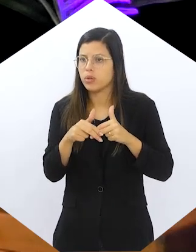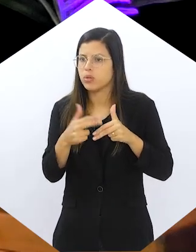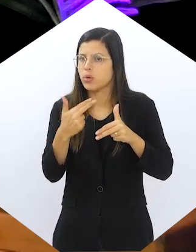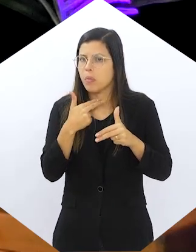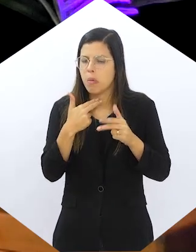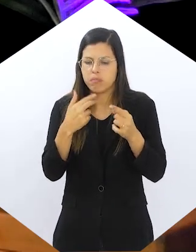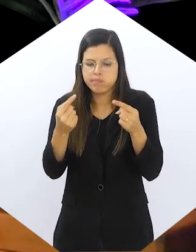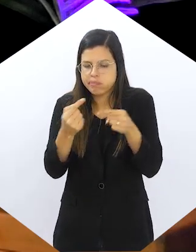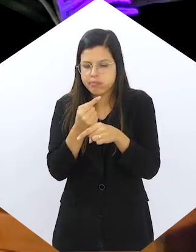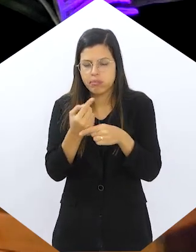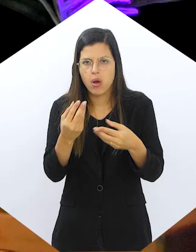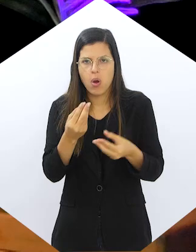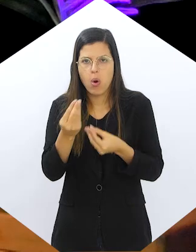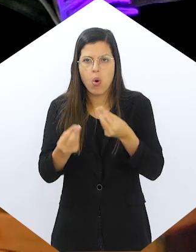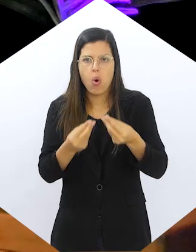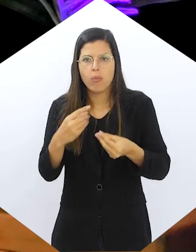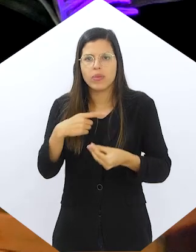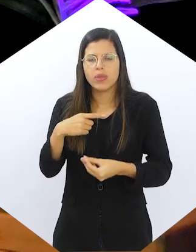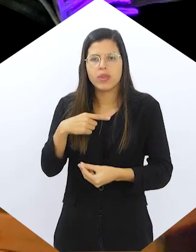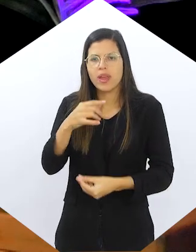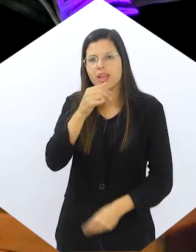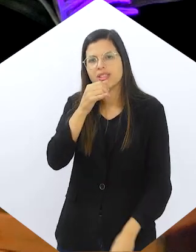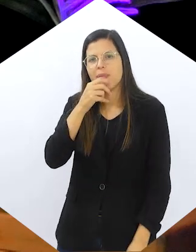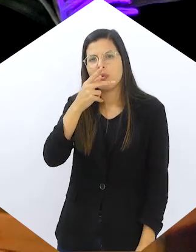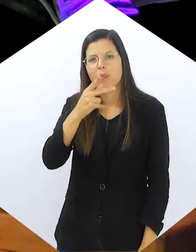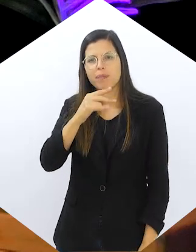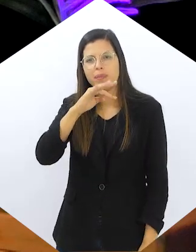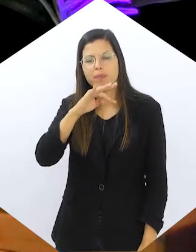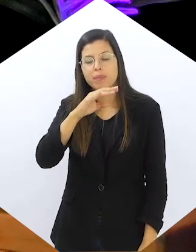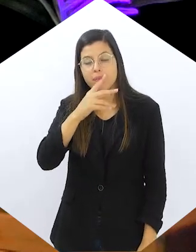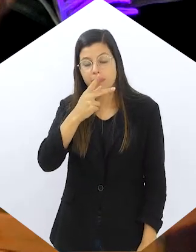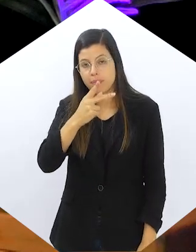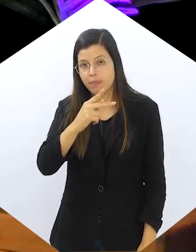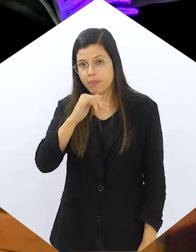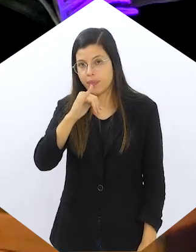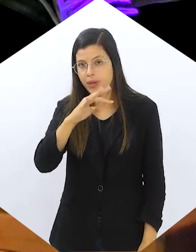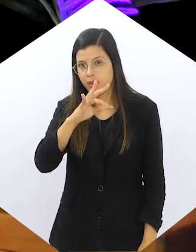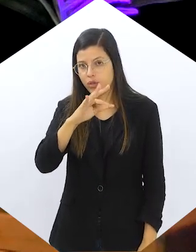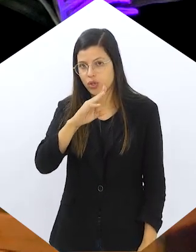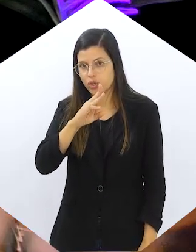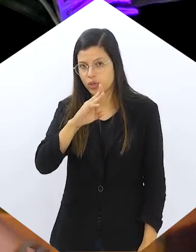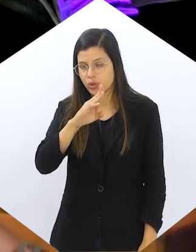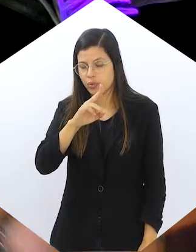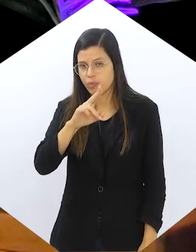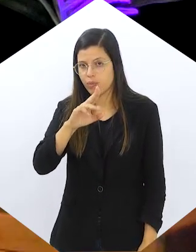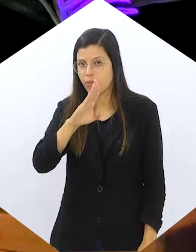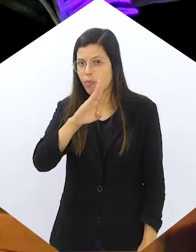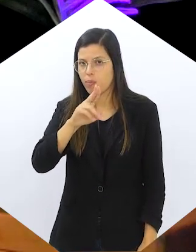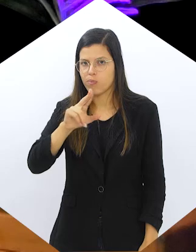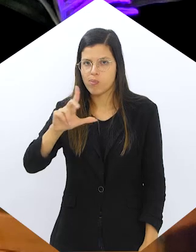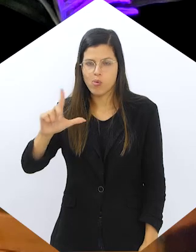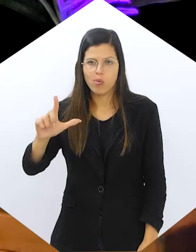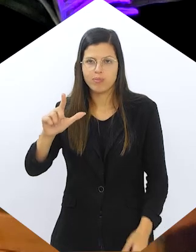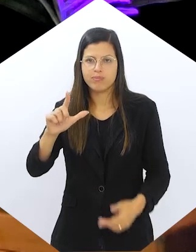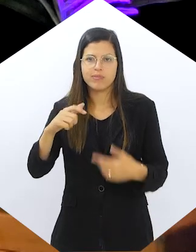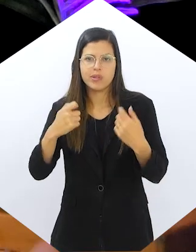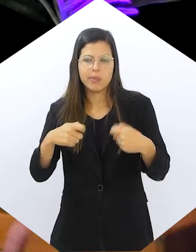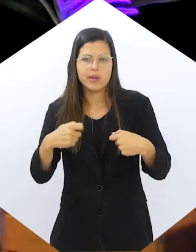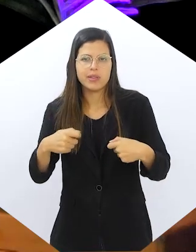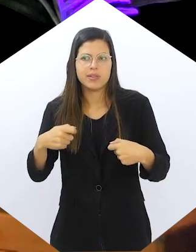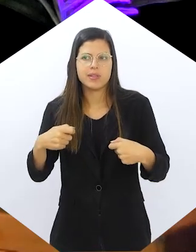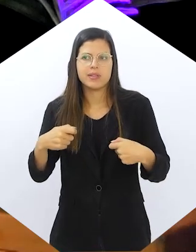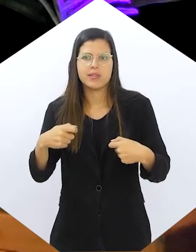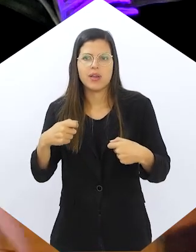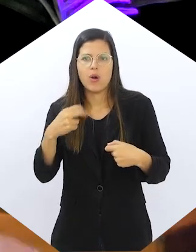entra em conflito. Como é que eu tenho um pitbull que precisa usar focinheira, e ele precisa circular? Então, é por isso que